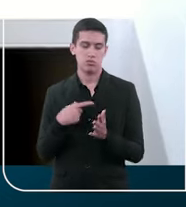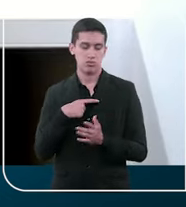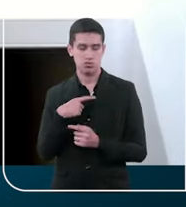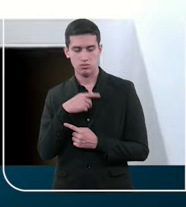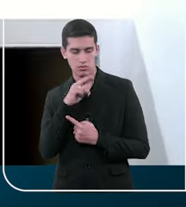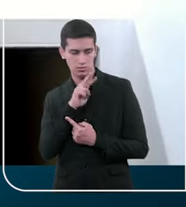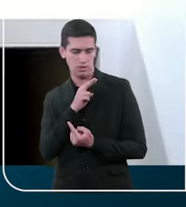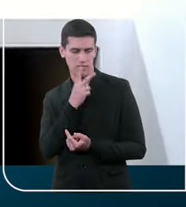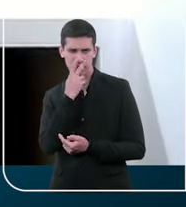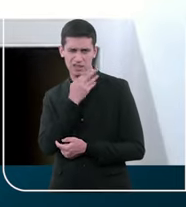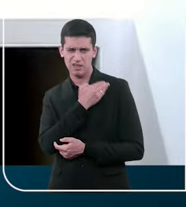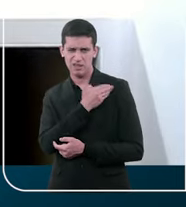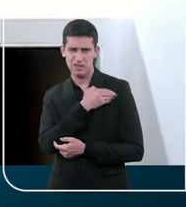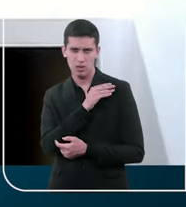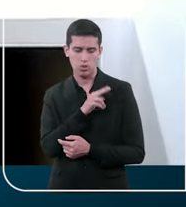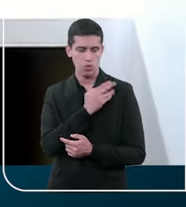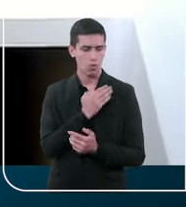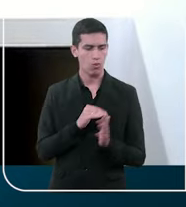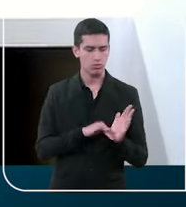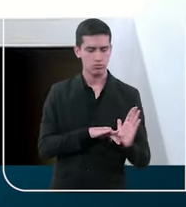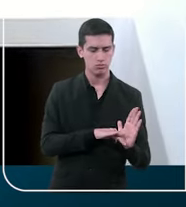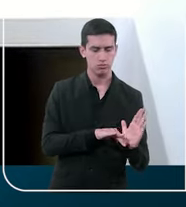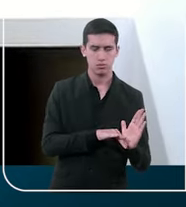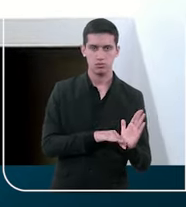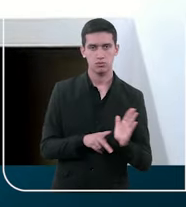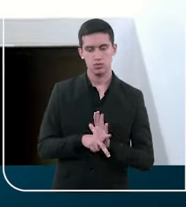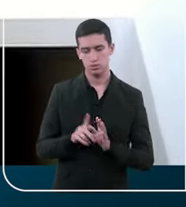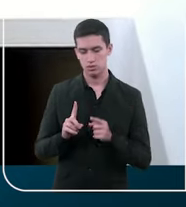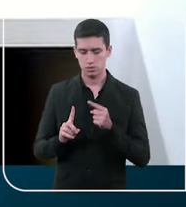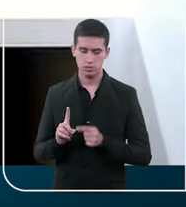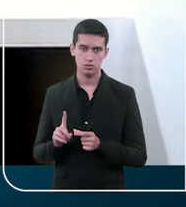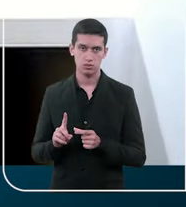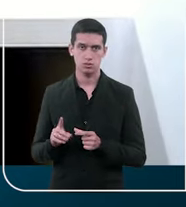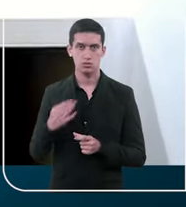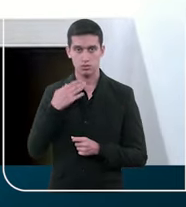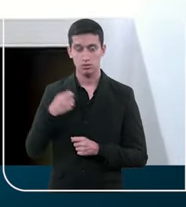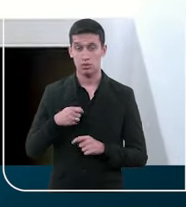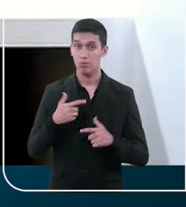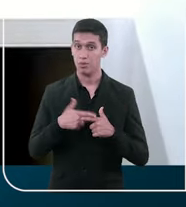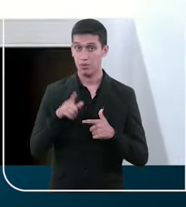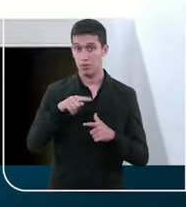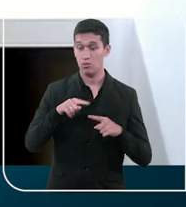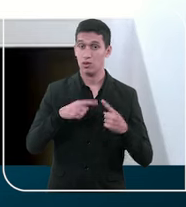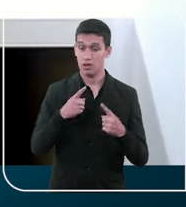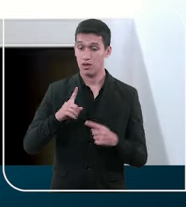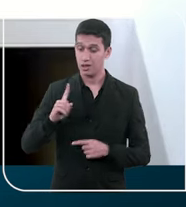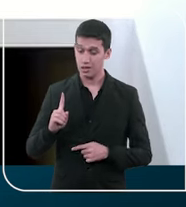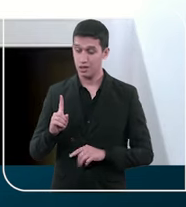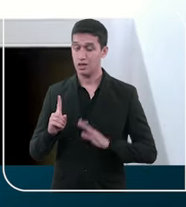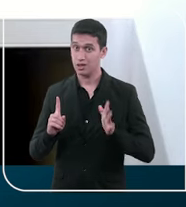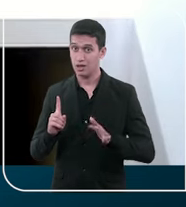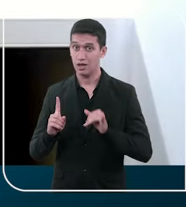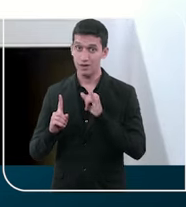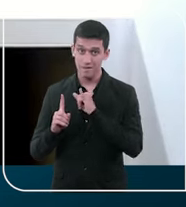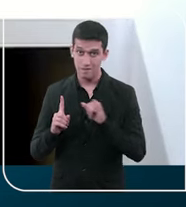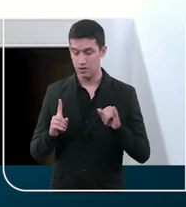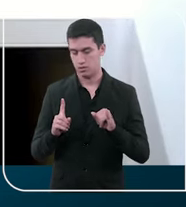indicativo de uma parcialidade que geraria impedimento à suspeição desse magistrado. O problema é quando ele se posiciona